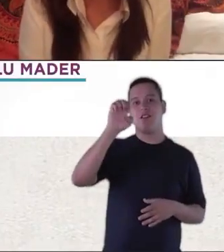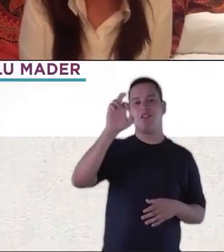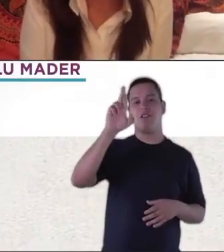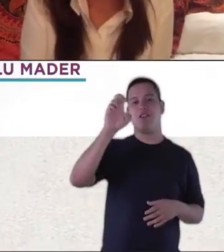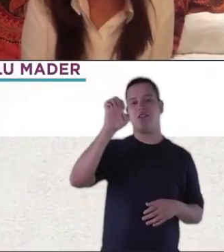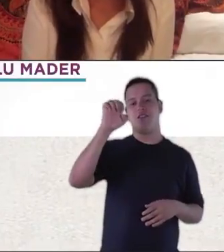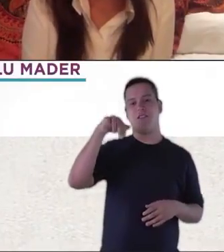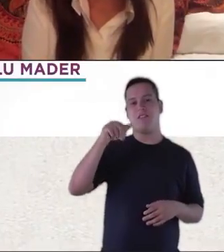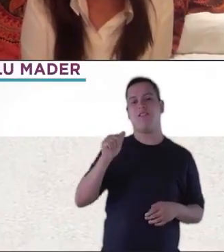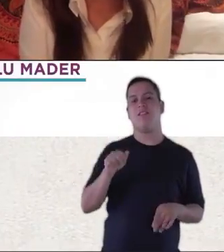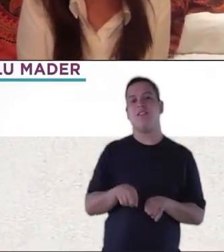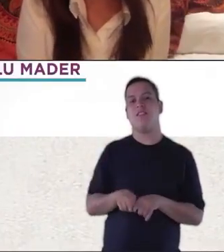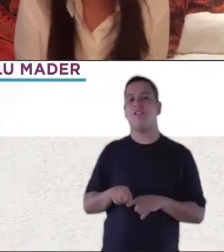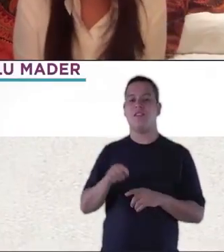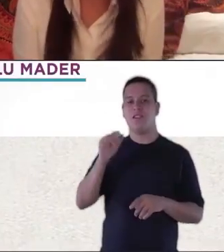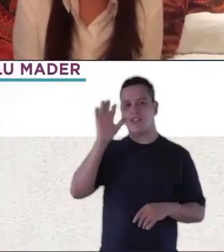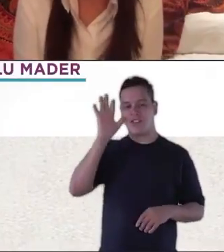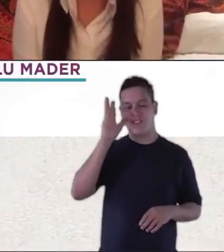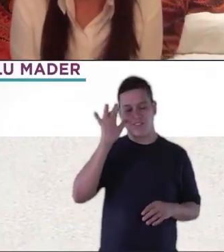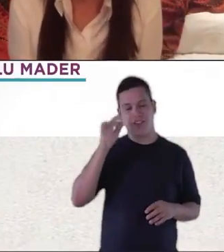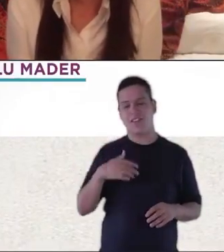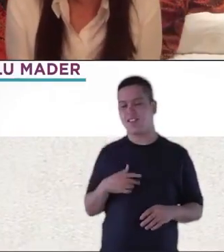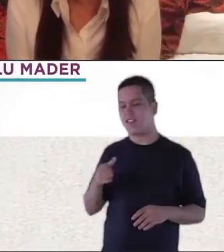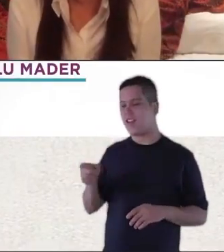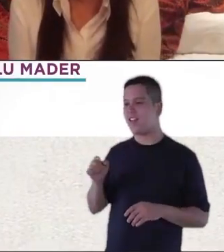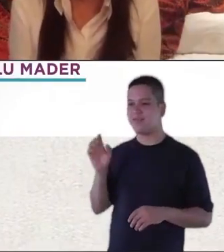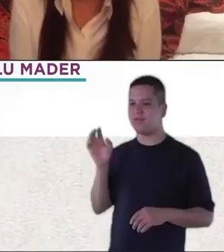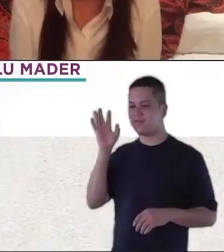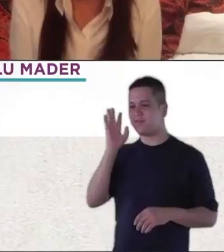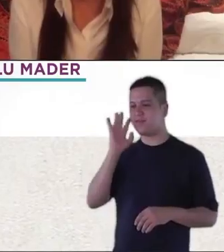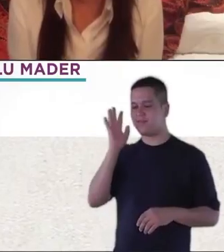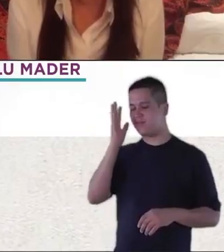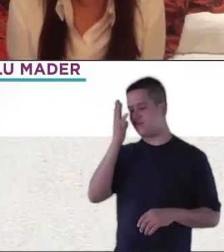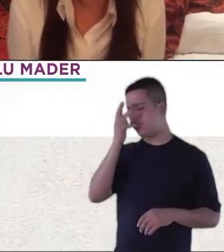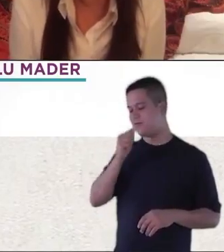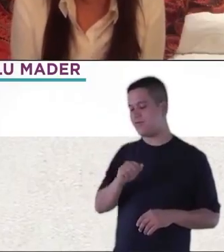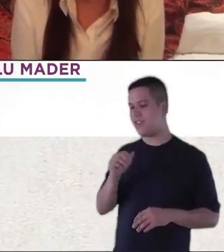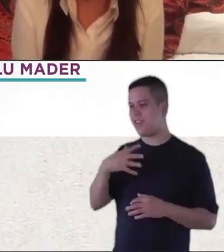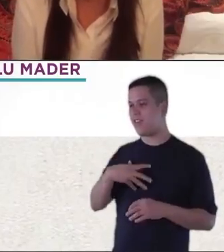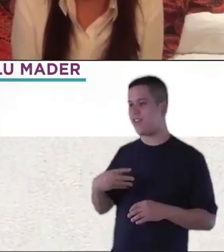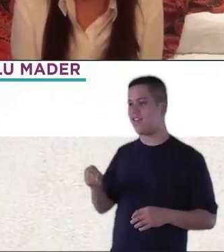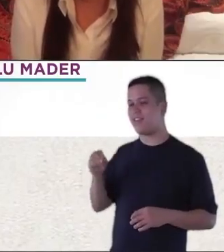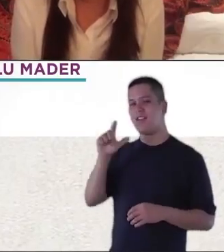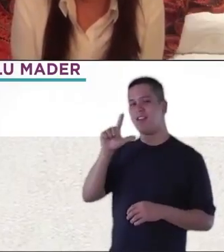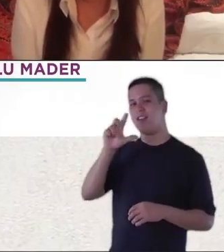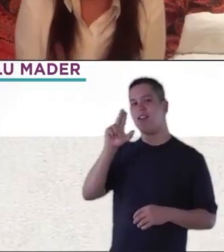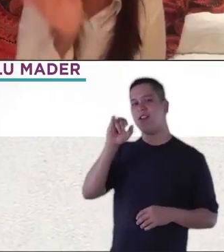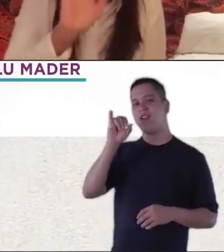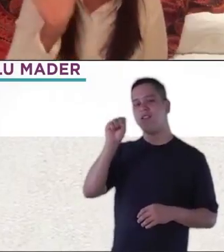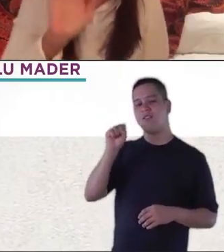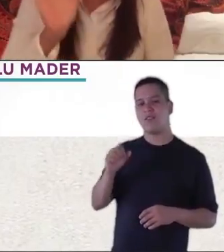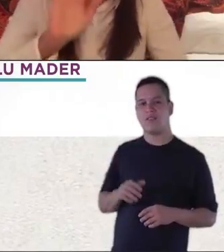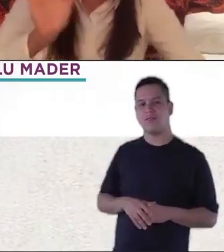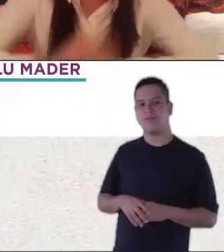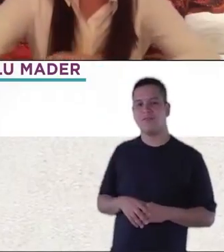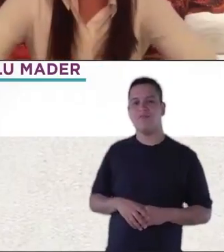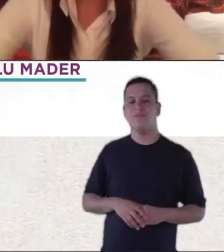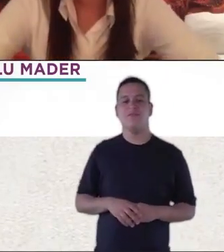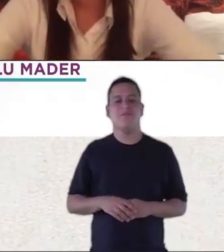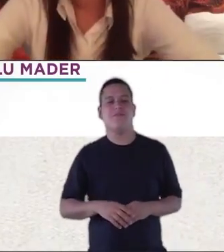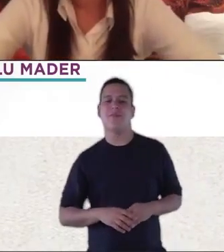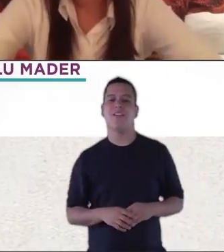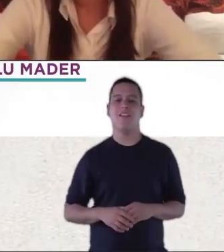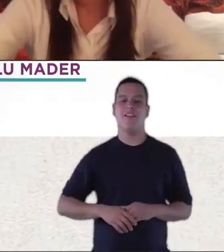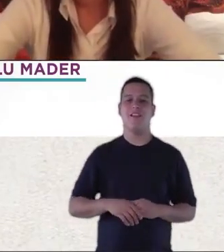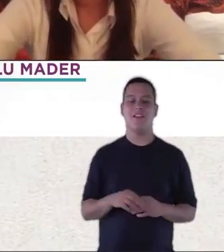grupo, a maravilhosa filha do Luiz Fernando Pitato, que é o... Todos apaixonados. A Lula Ribeiro está mandando um beijo também.